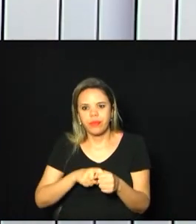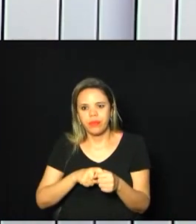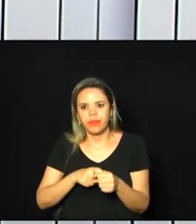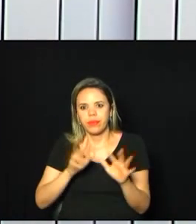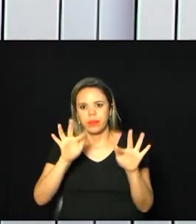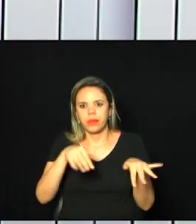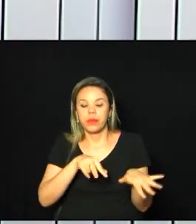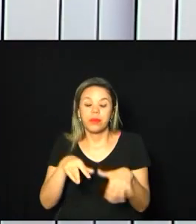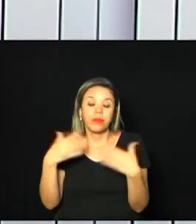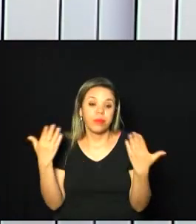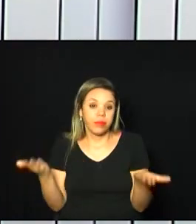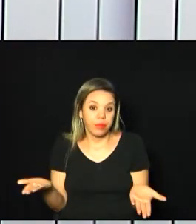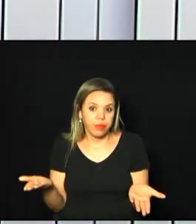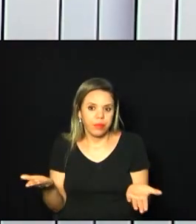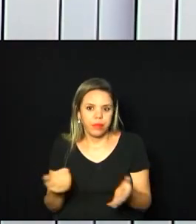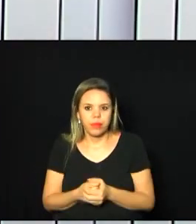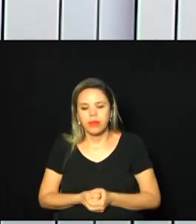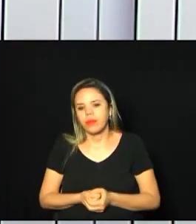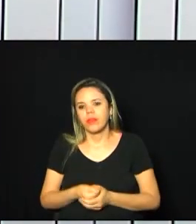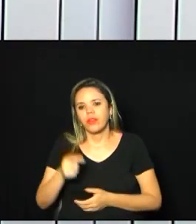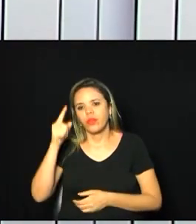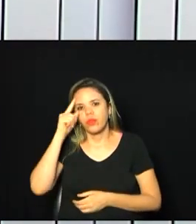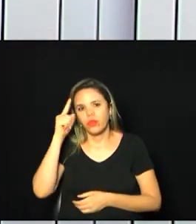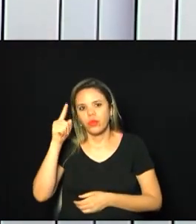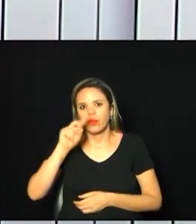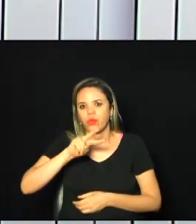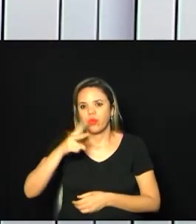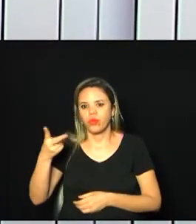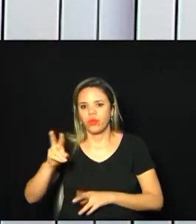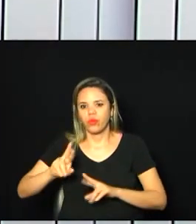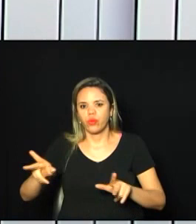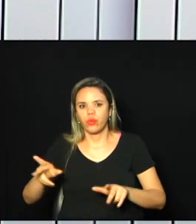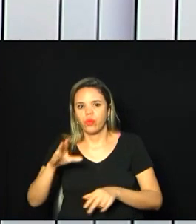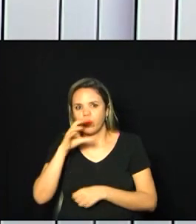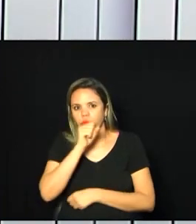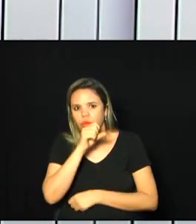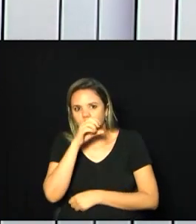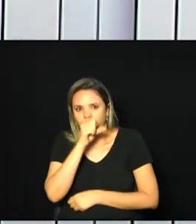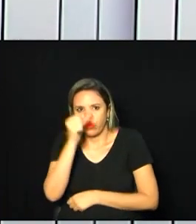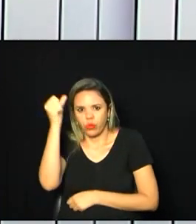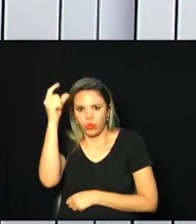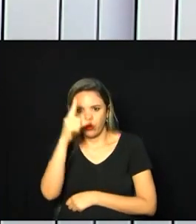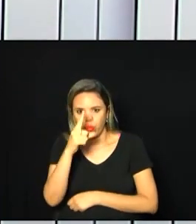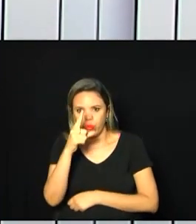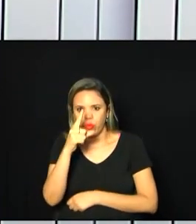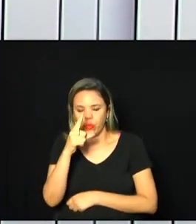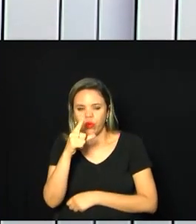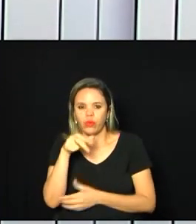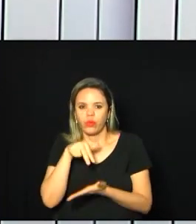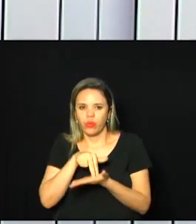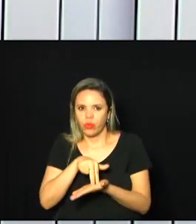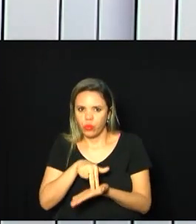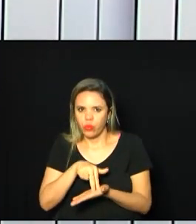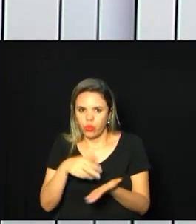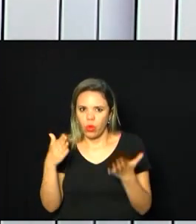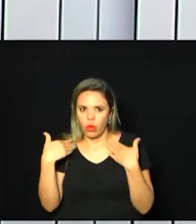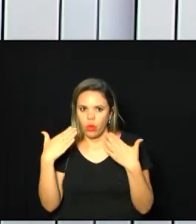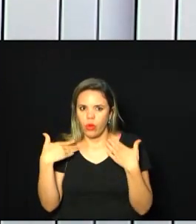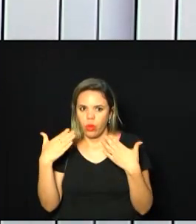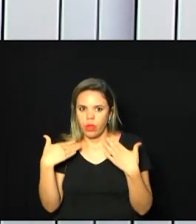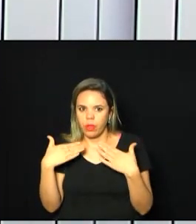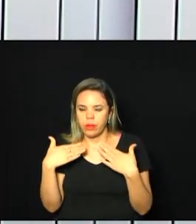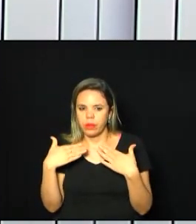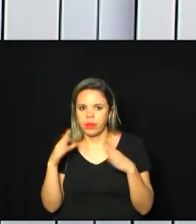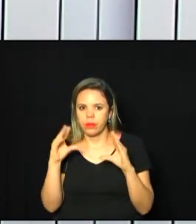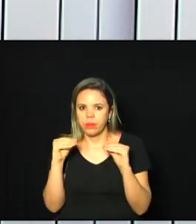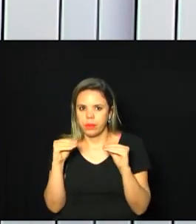fim de semana? Bom, dias opostos, viu? No sábado, sol, tempo firme e calor, mas